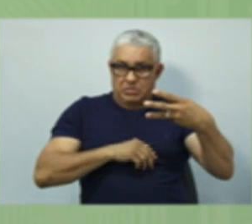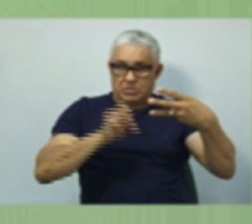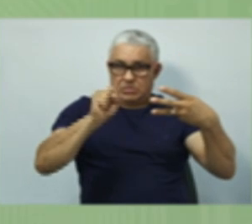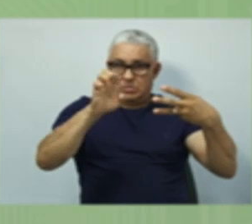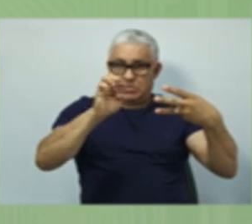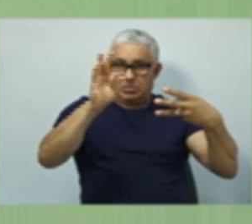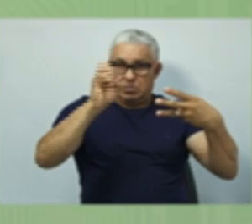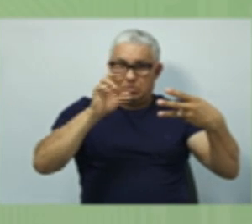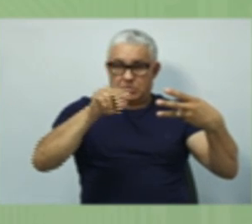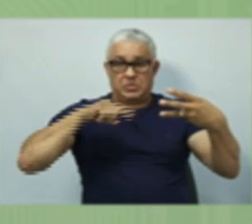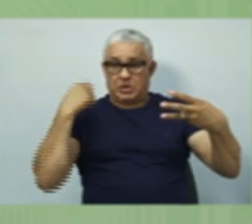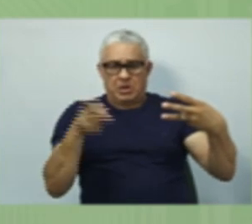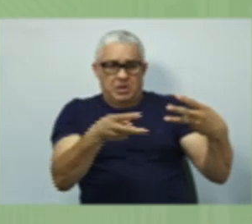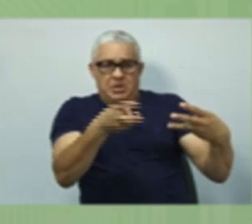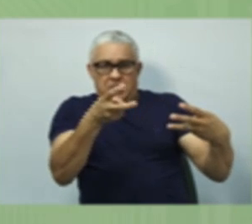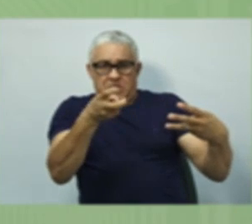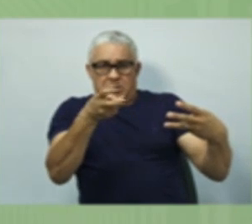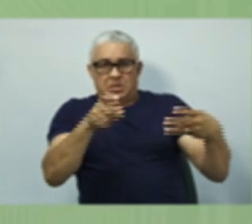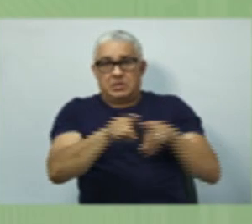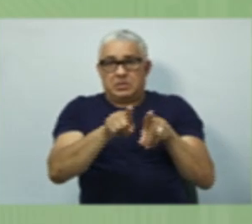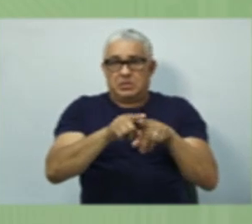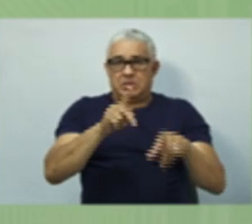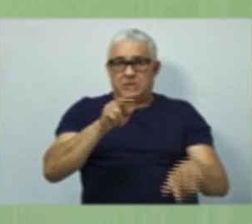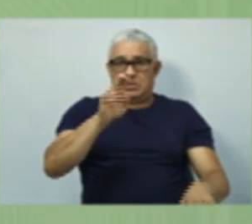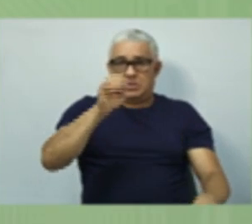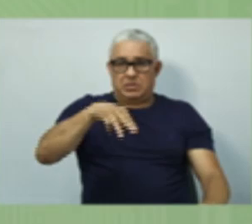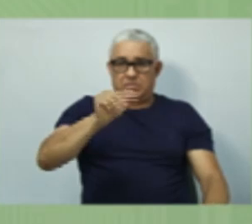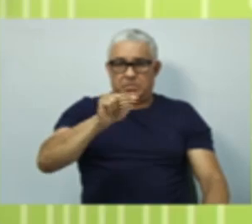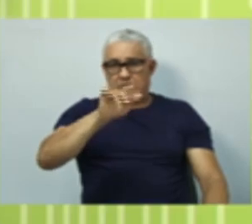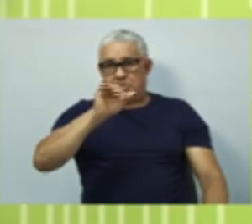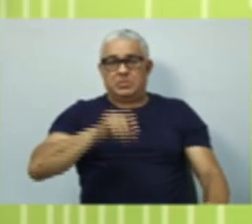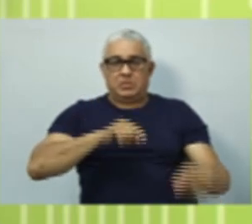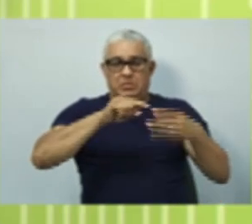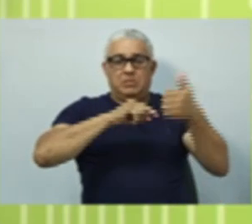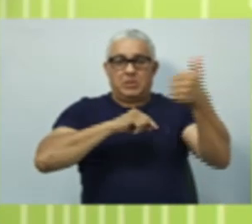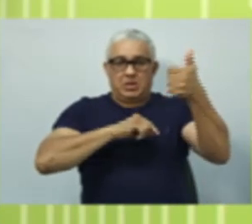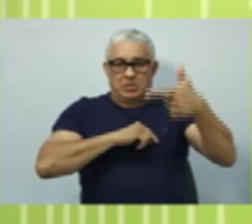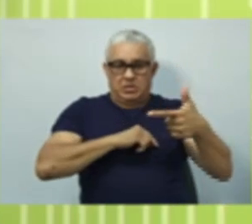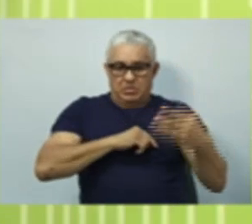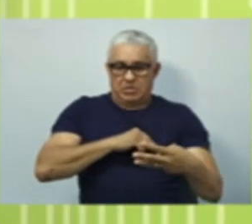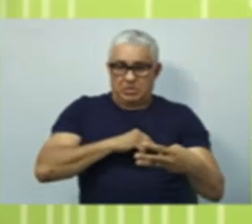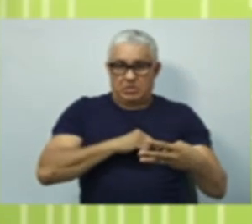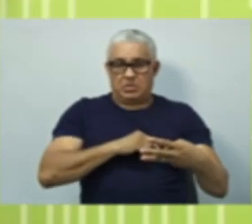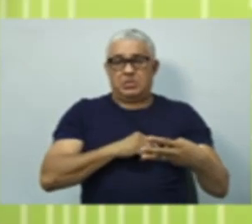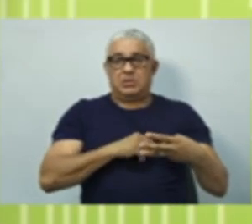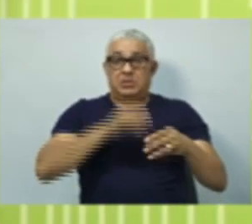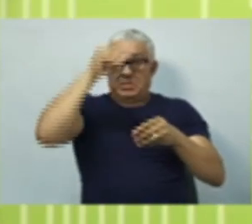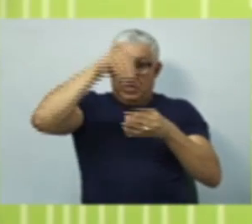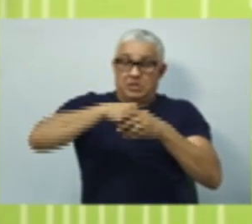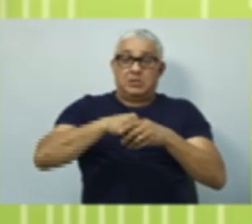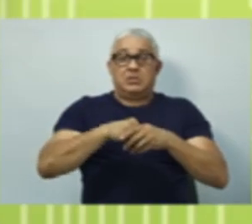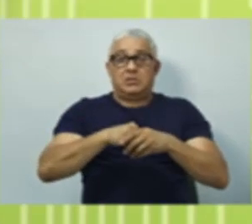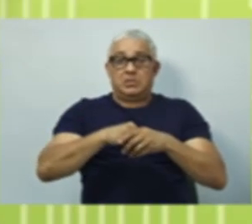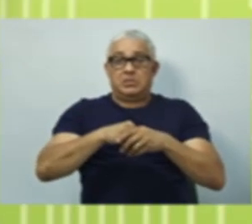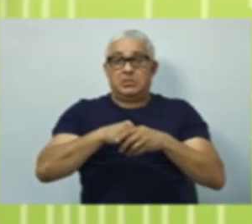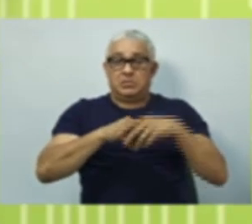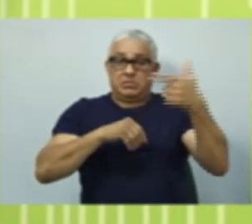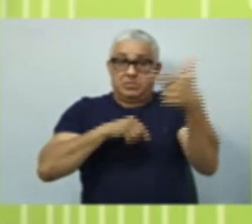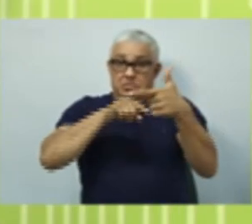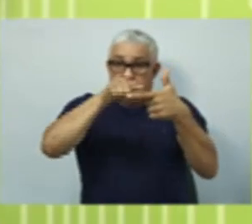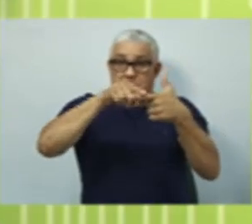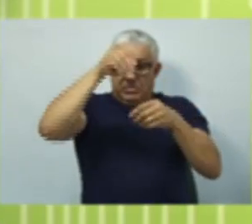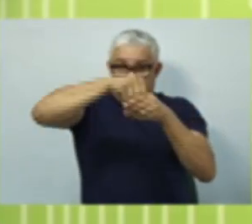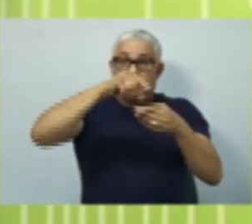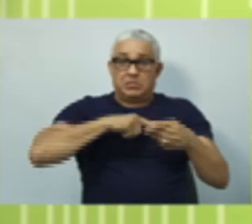nós percebemos, ou do setor primário, secundário e terciário, nós percebemos que aí, dentro do setor secundário,